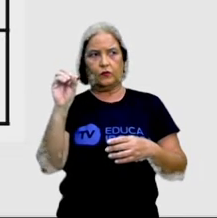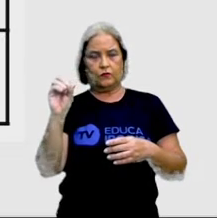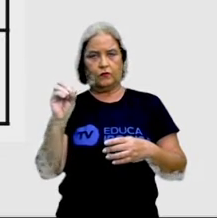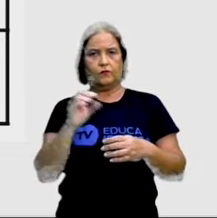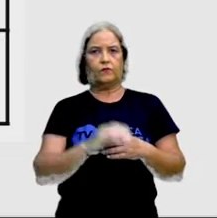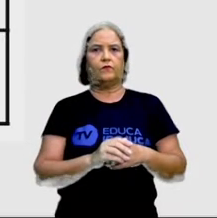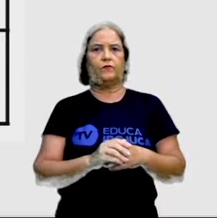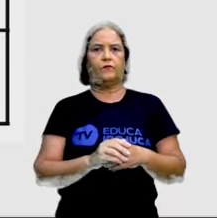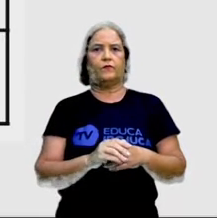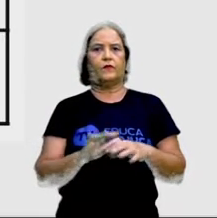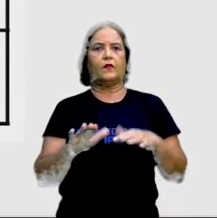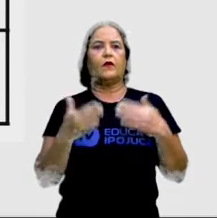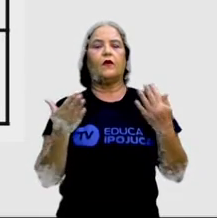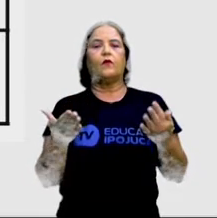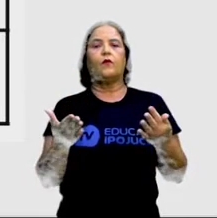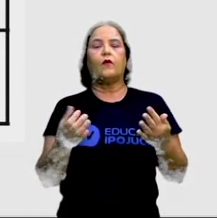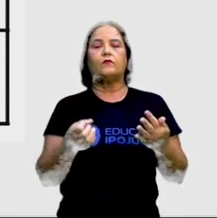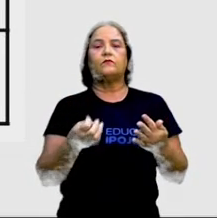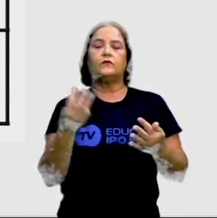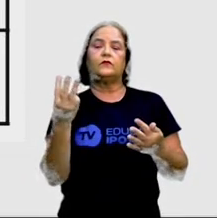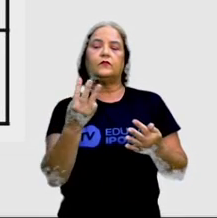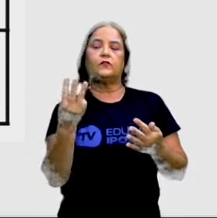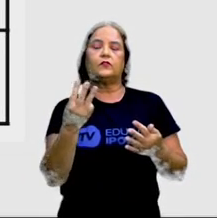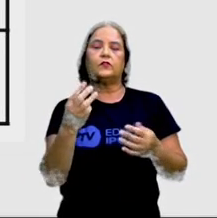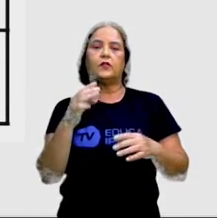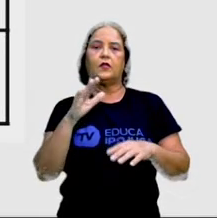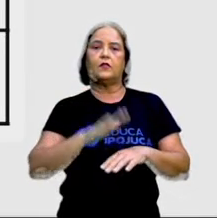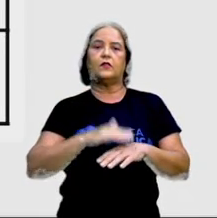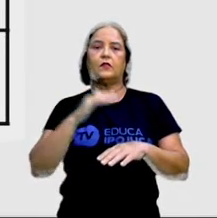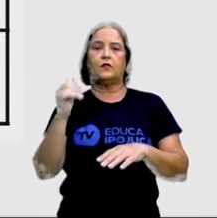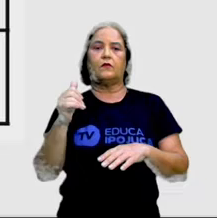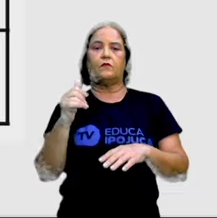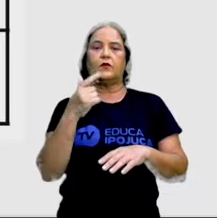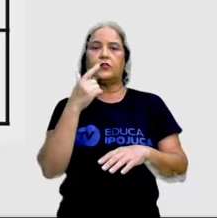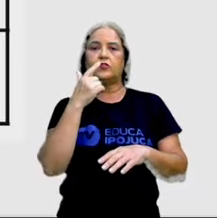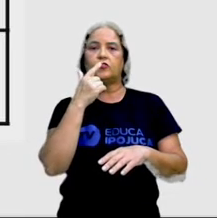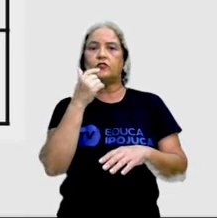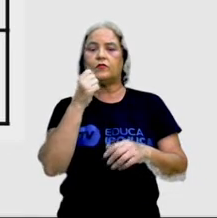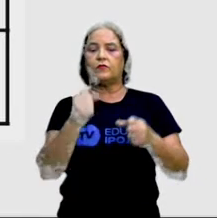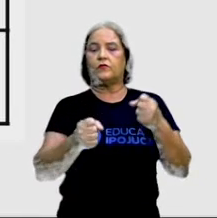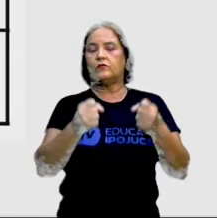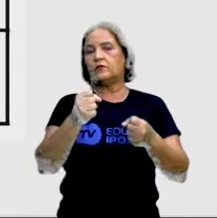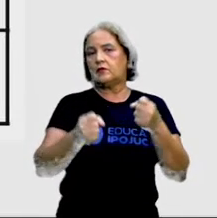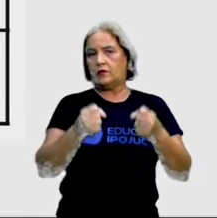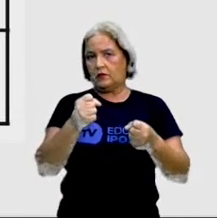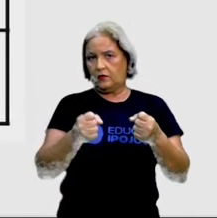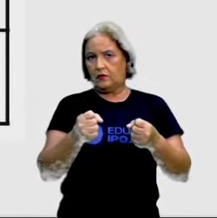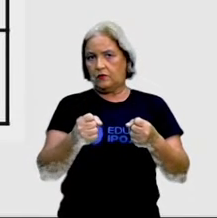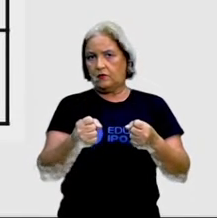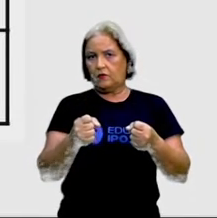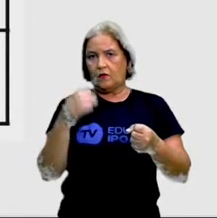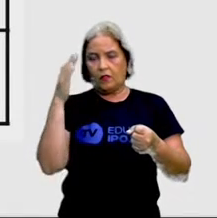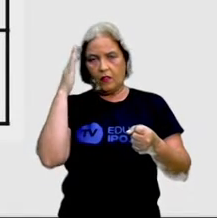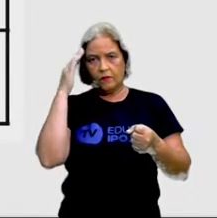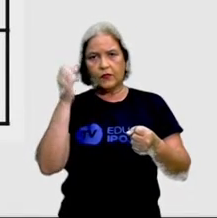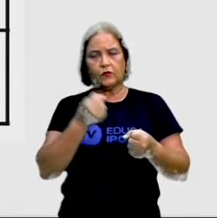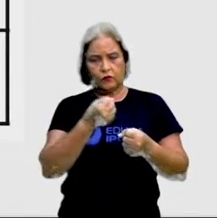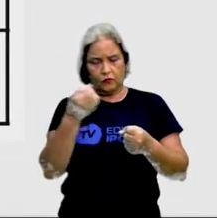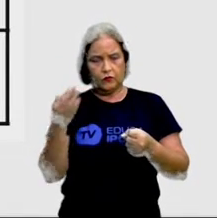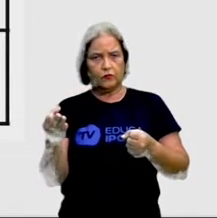agora Qual dos três tem mais carrinhos vermelhos na coleção lembra casa de fez a comparação